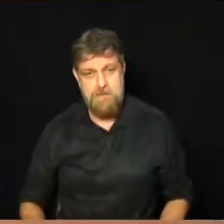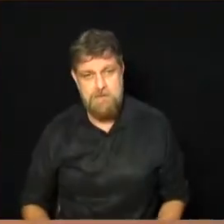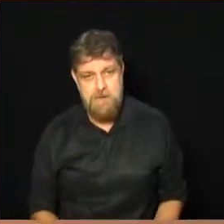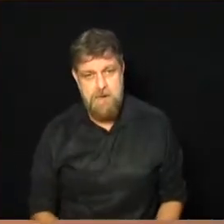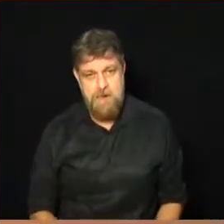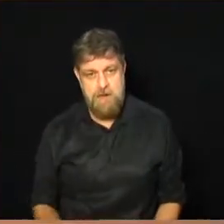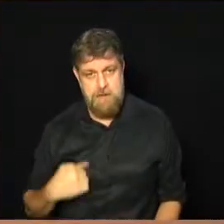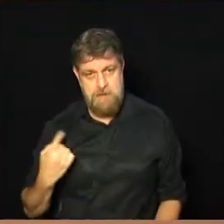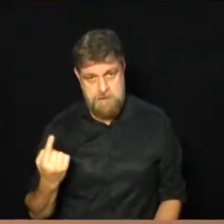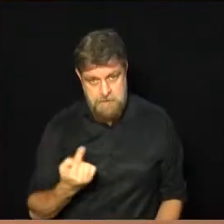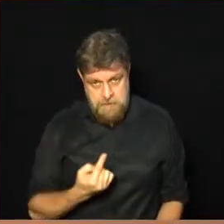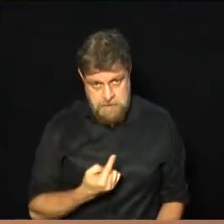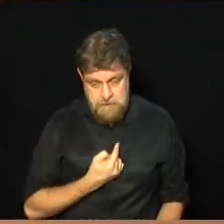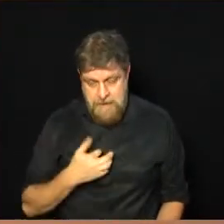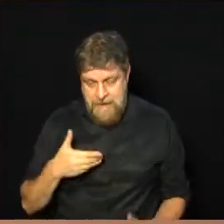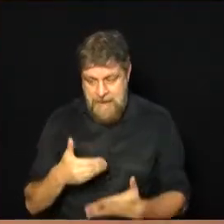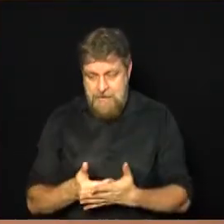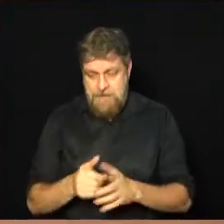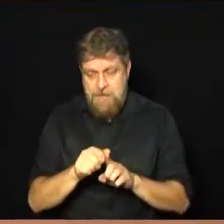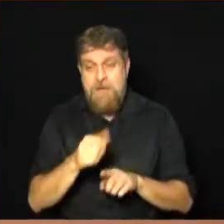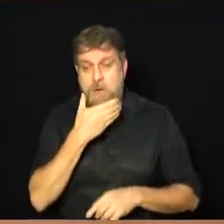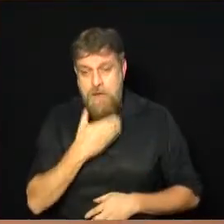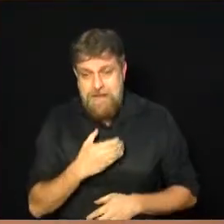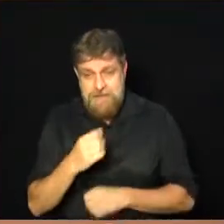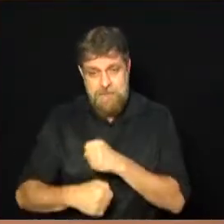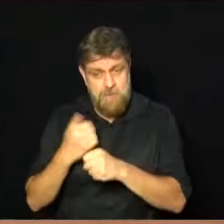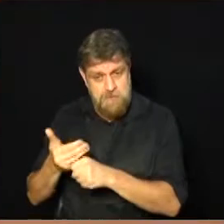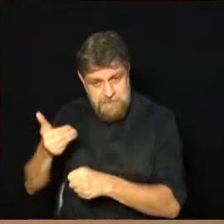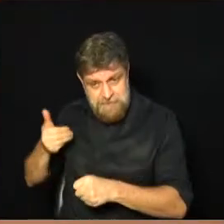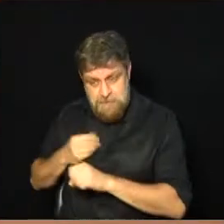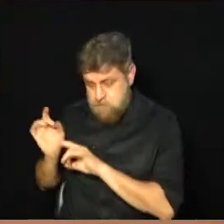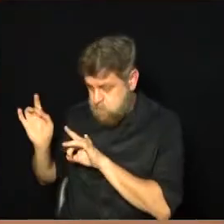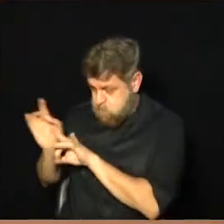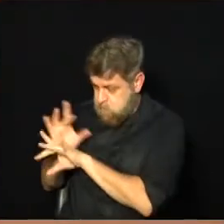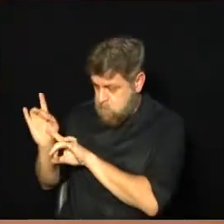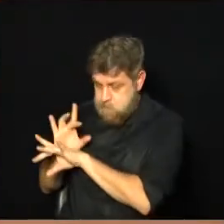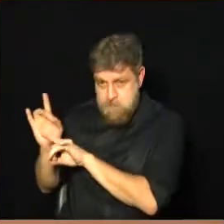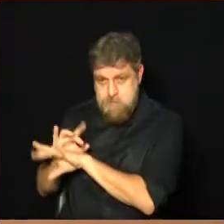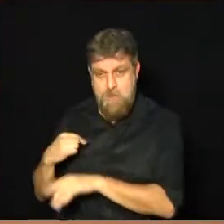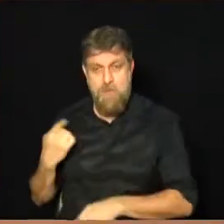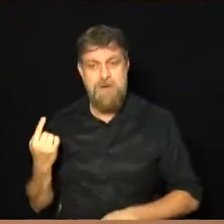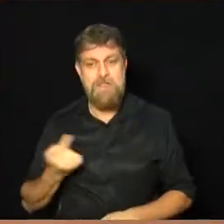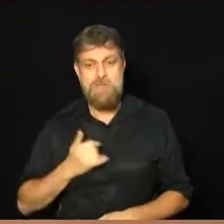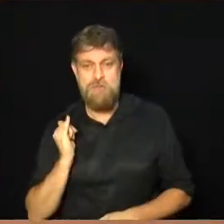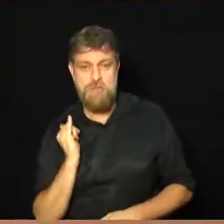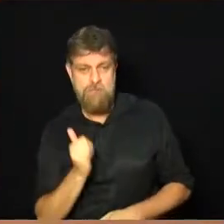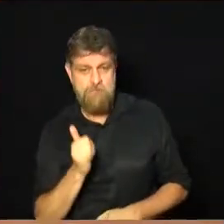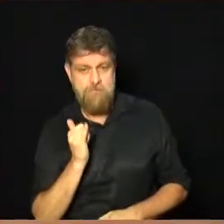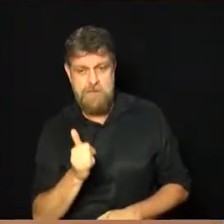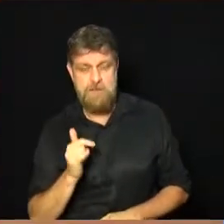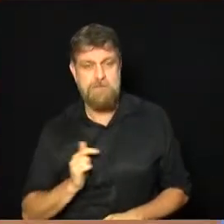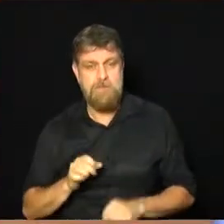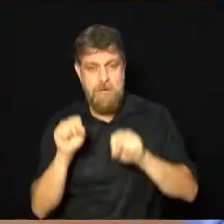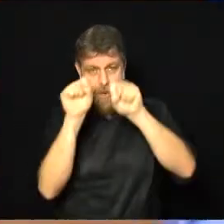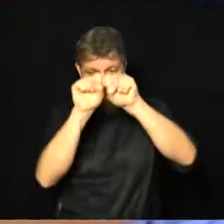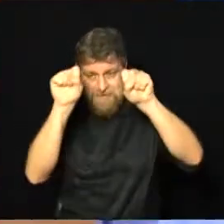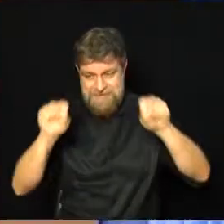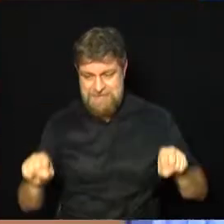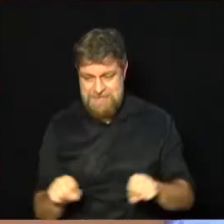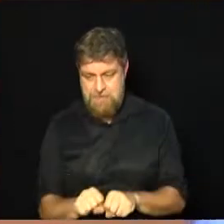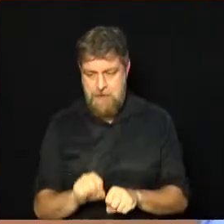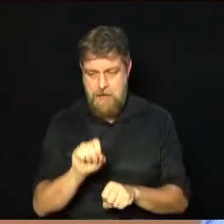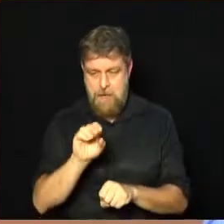Nós concluímos até dezembro do ano passado o que nós chamamos o sistema BRT,